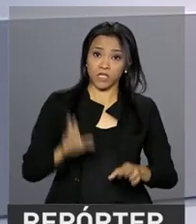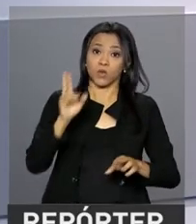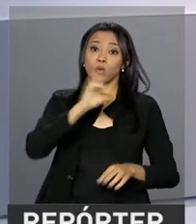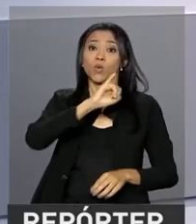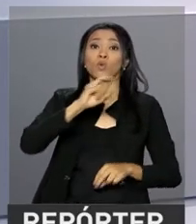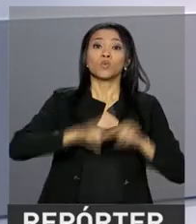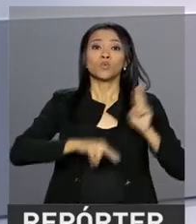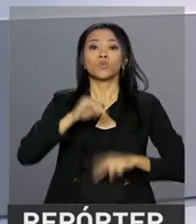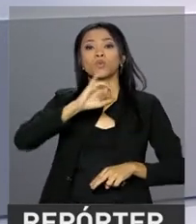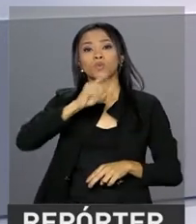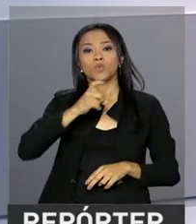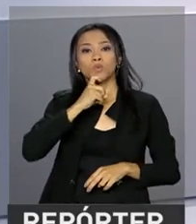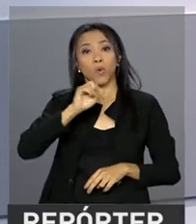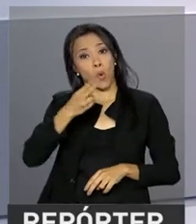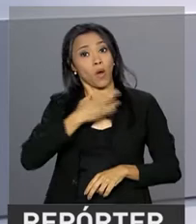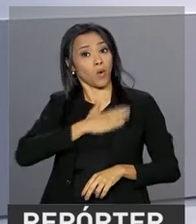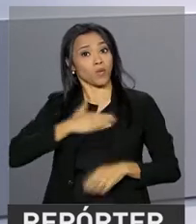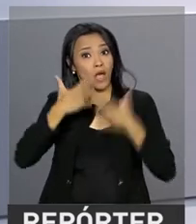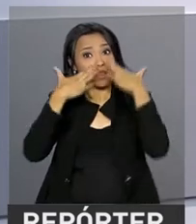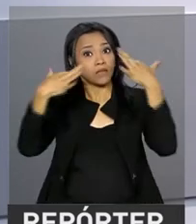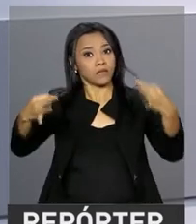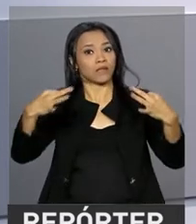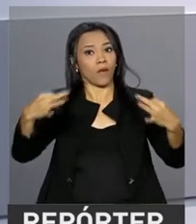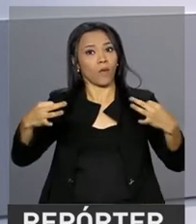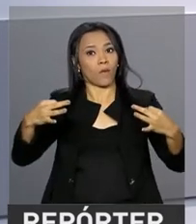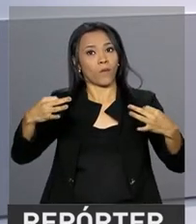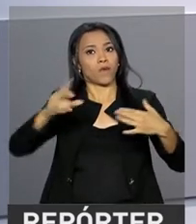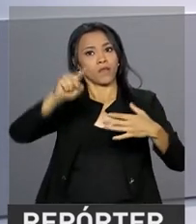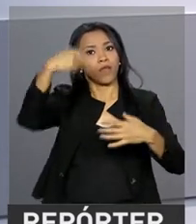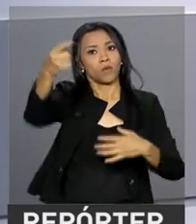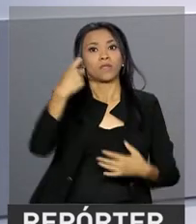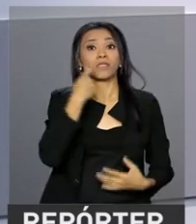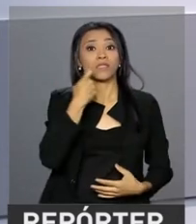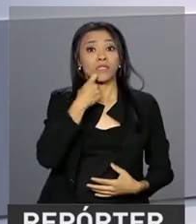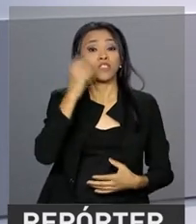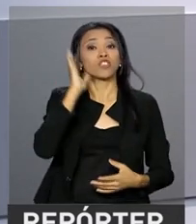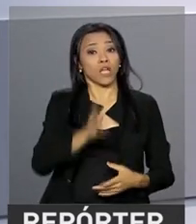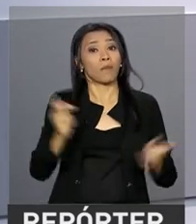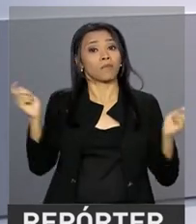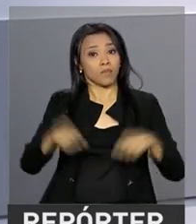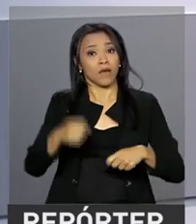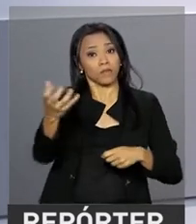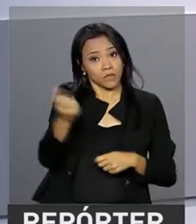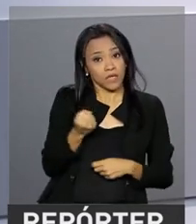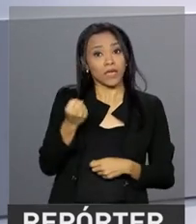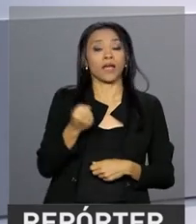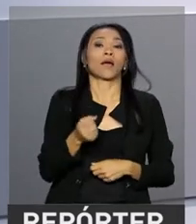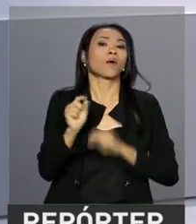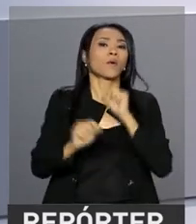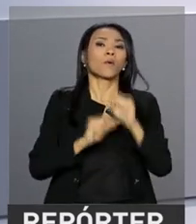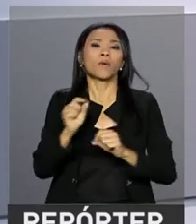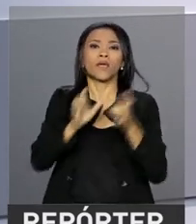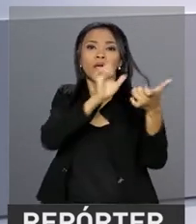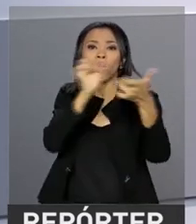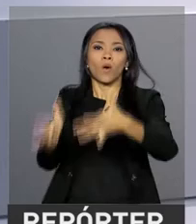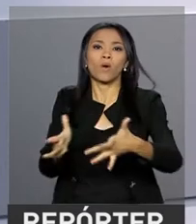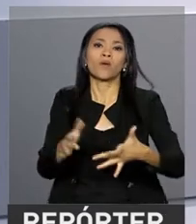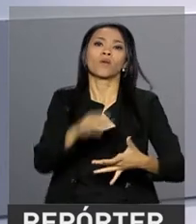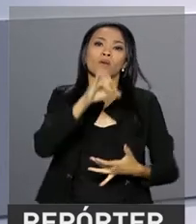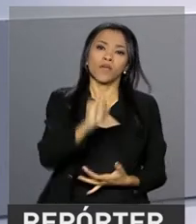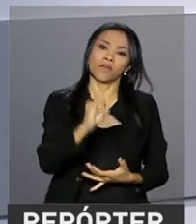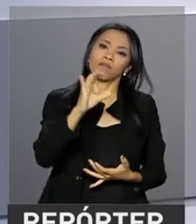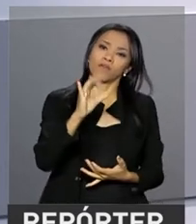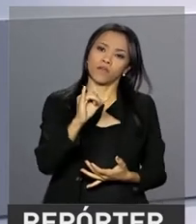junho, julho ou agosto, fique atento. A partir da próxima sexta-feira já vai ser possível sacar os recursos das contas inativas